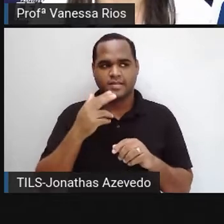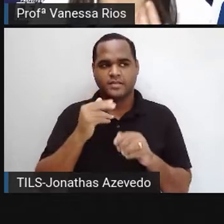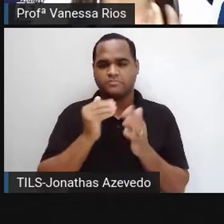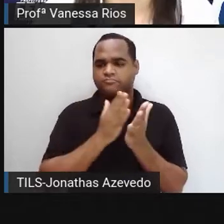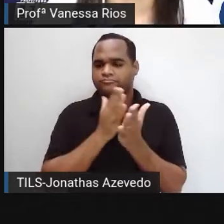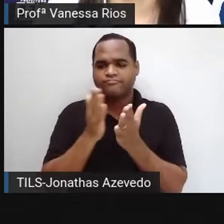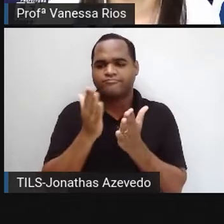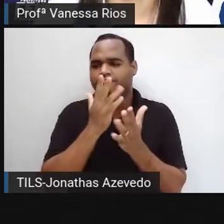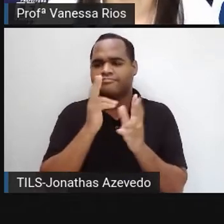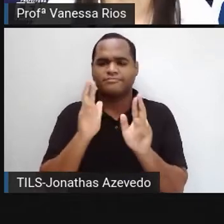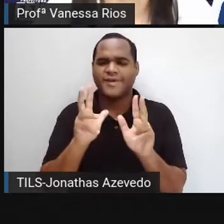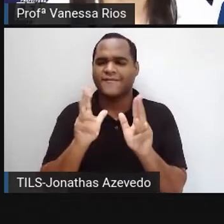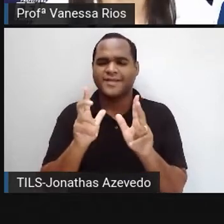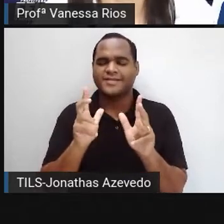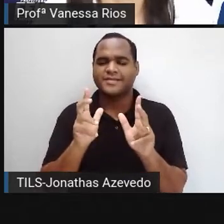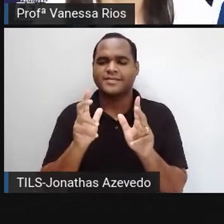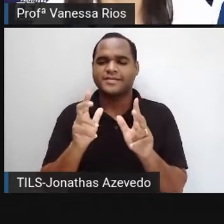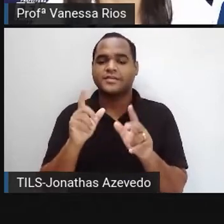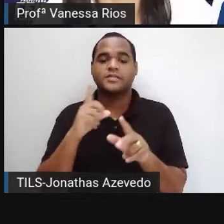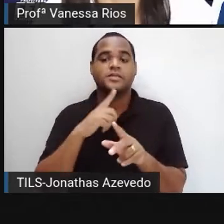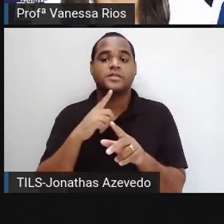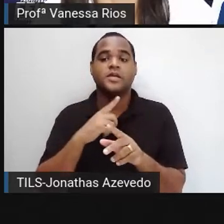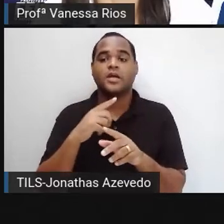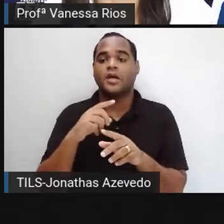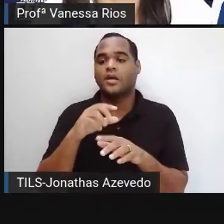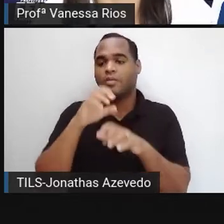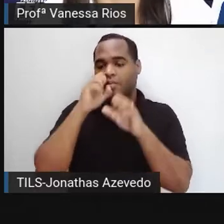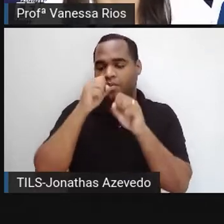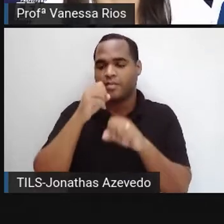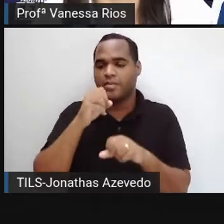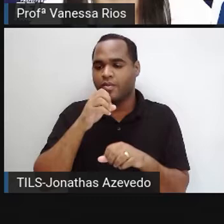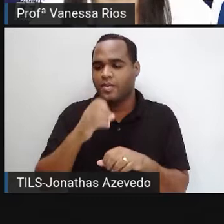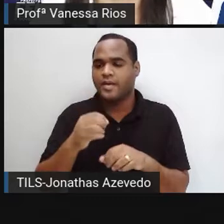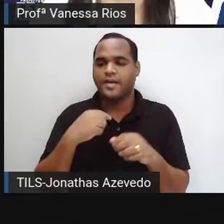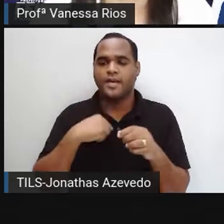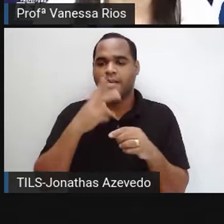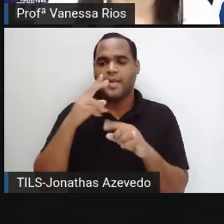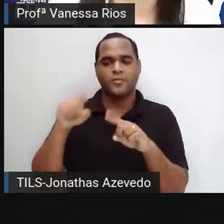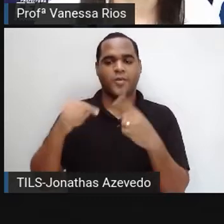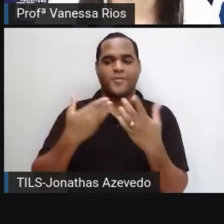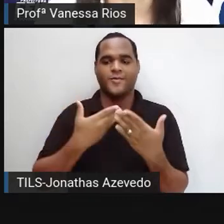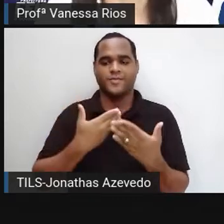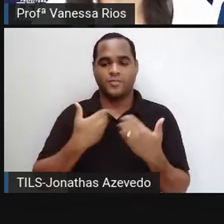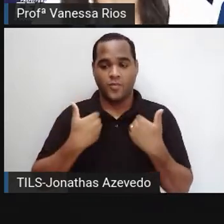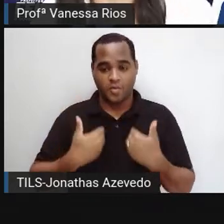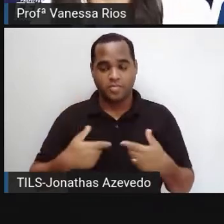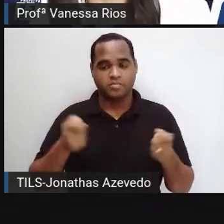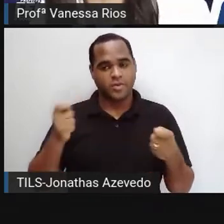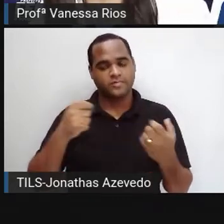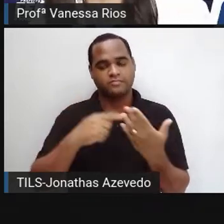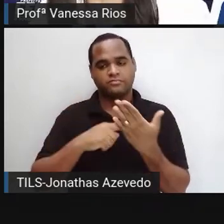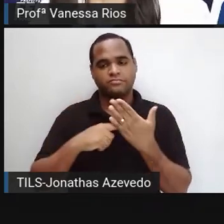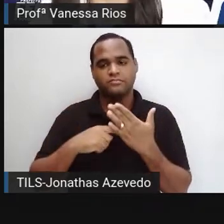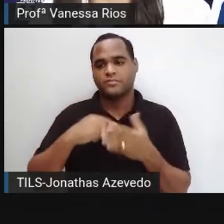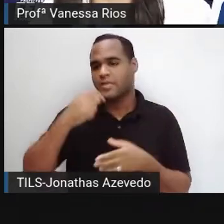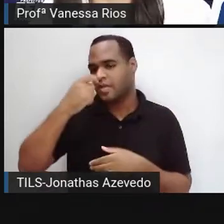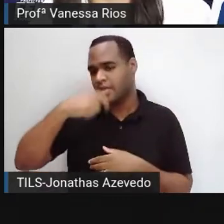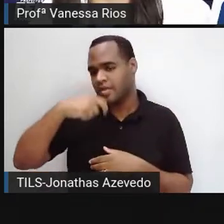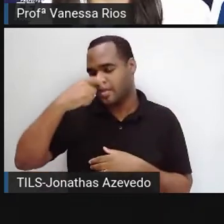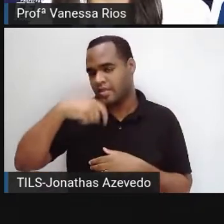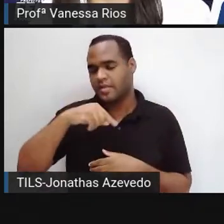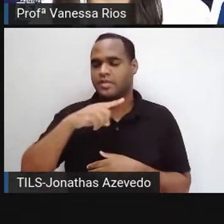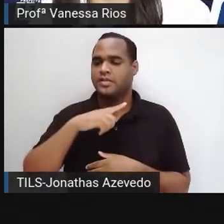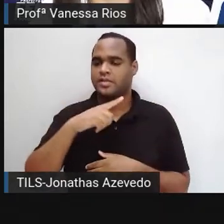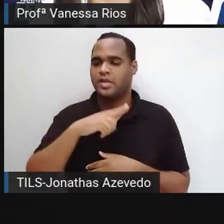que a gente às vezes engasga, e a tosse pode ser uma defesa aí do nosso corpo. Ou então, se a gente estiver resfriado, né, com